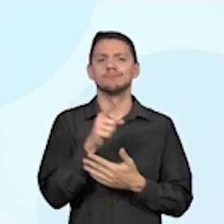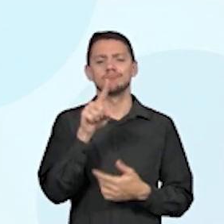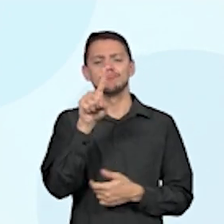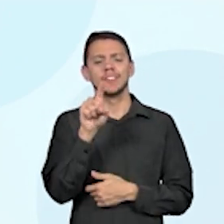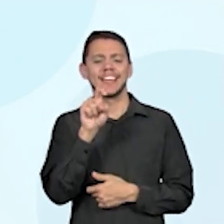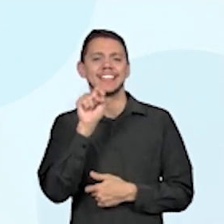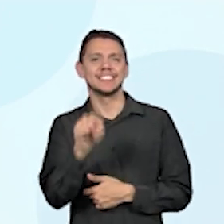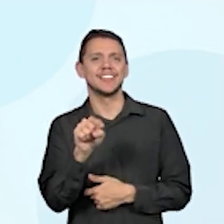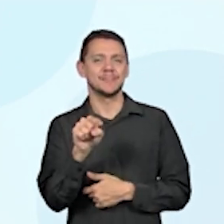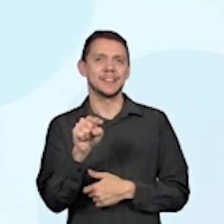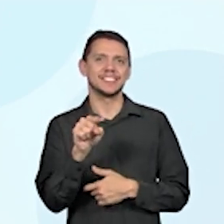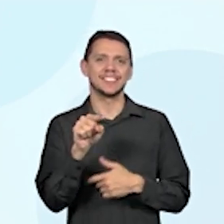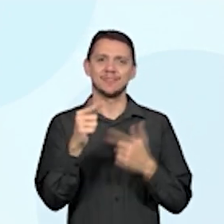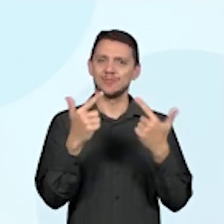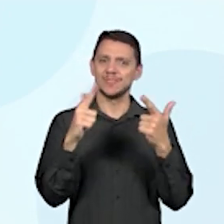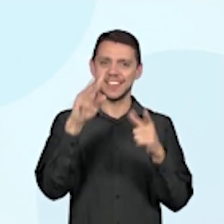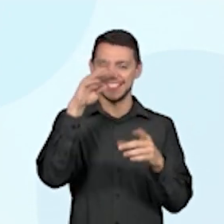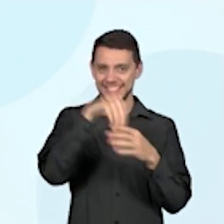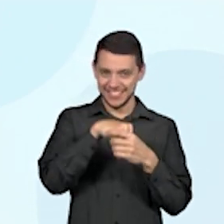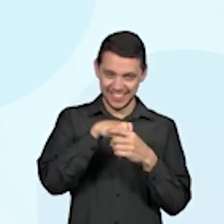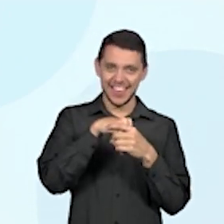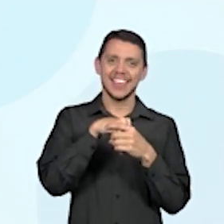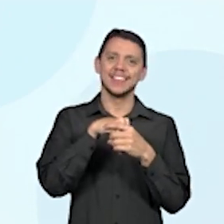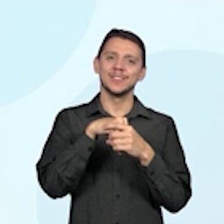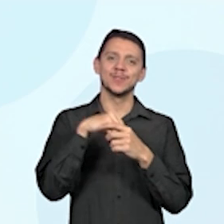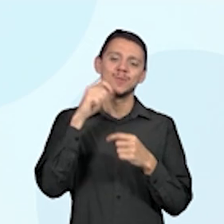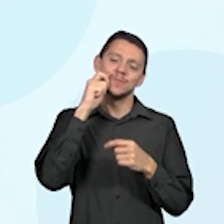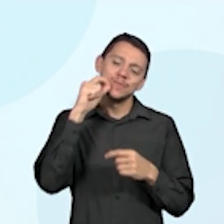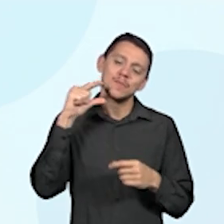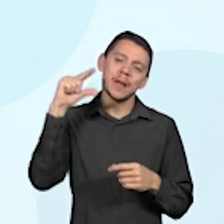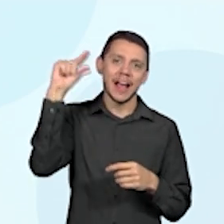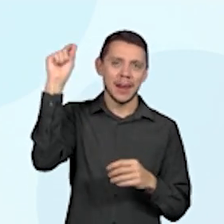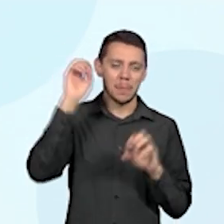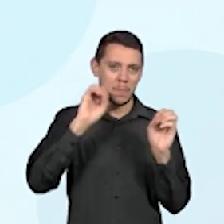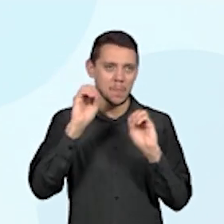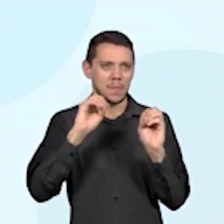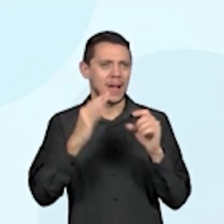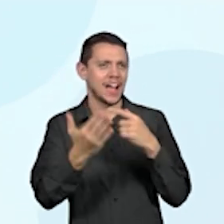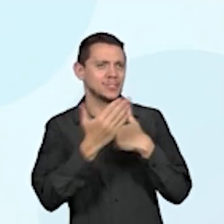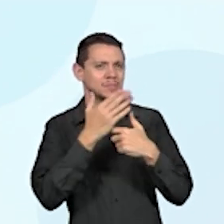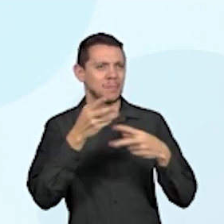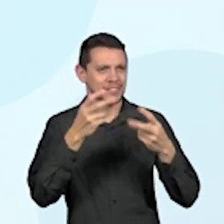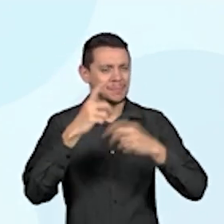está fora do balão, mas ele me ajuda a perceber. Olha, aconteceu algo ali.